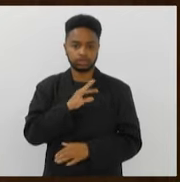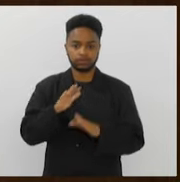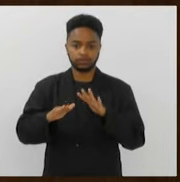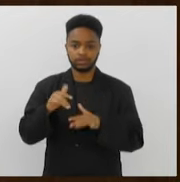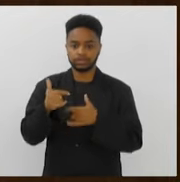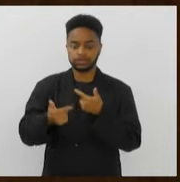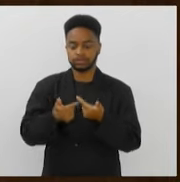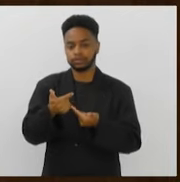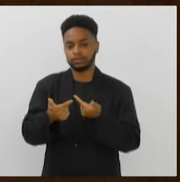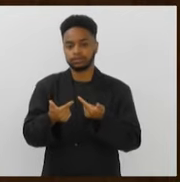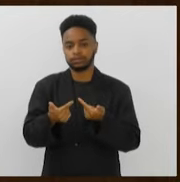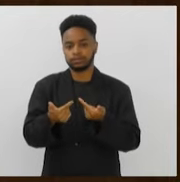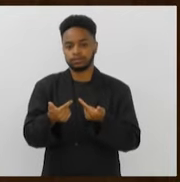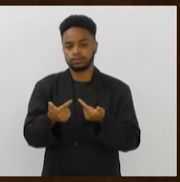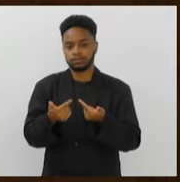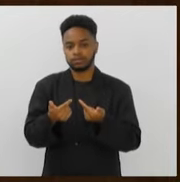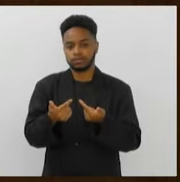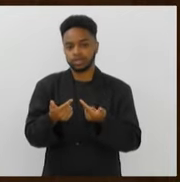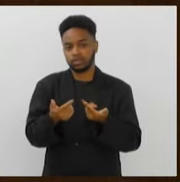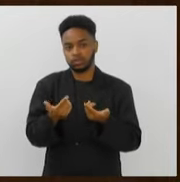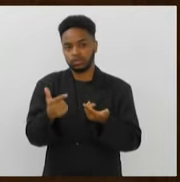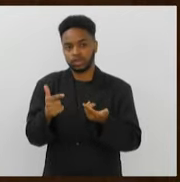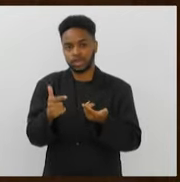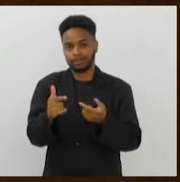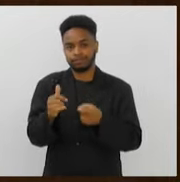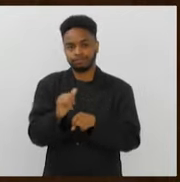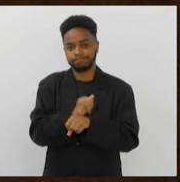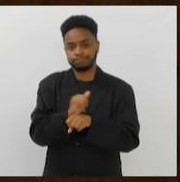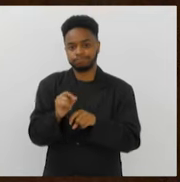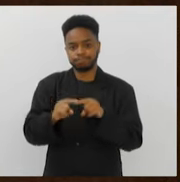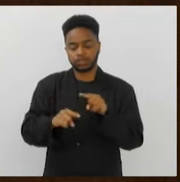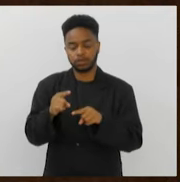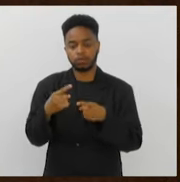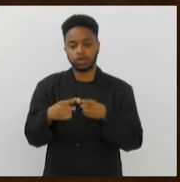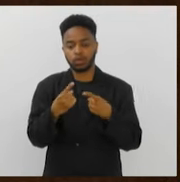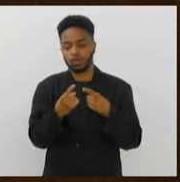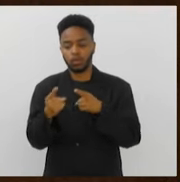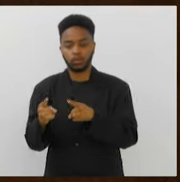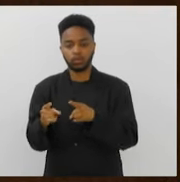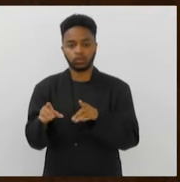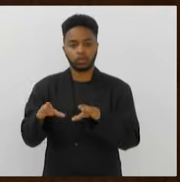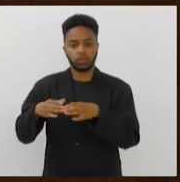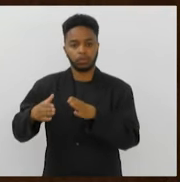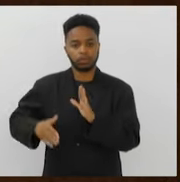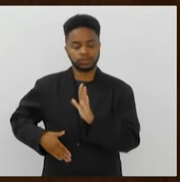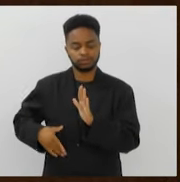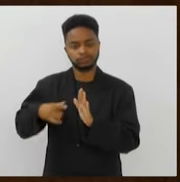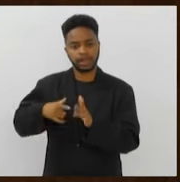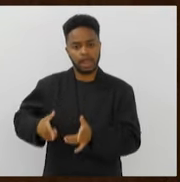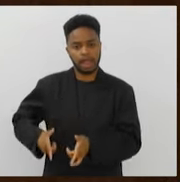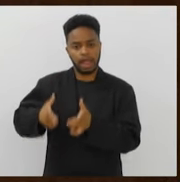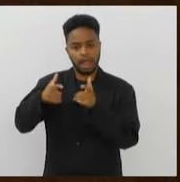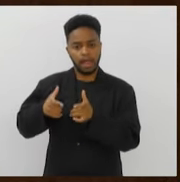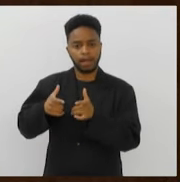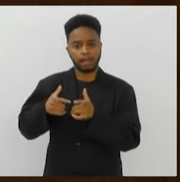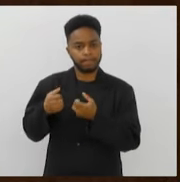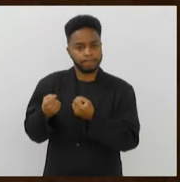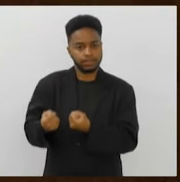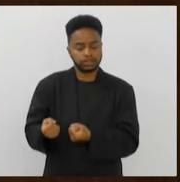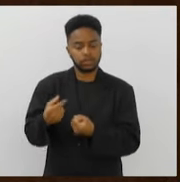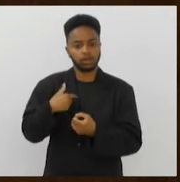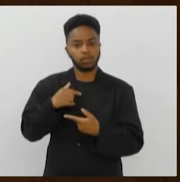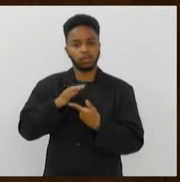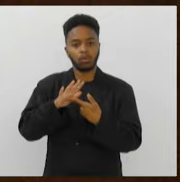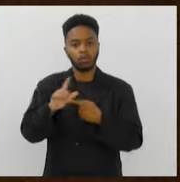trabalhando não com meios escassos, mas com meios inexistentes, enfrentando uma bandidagem fortemente armada. Eu trago aqui, né, o que aconteceu